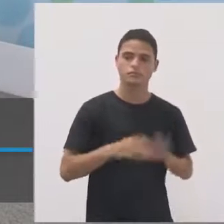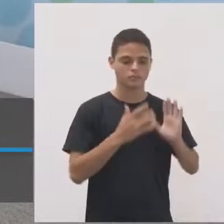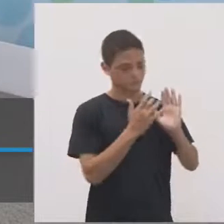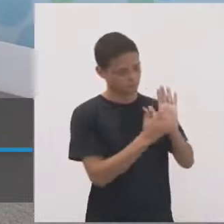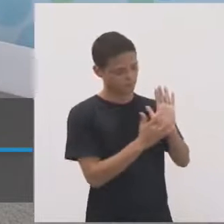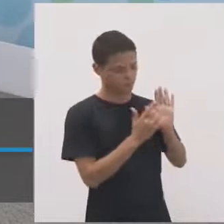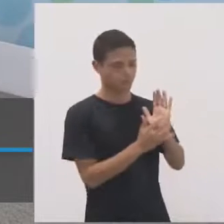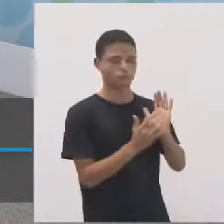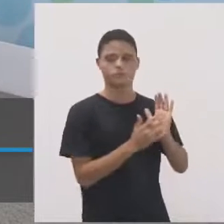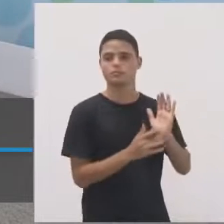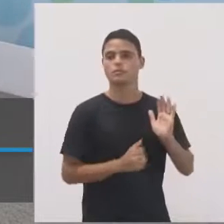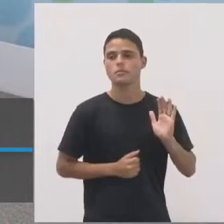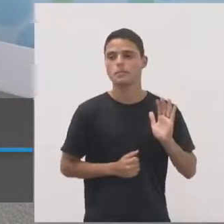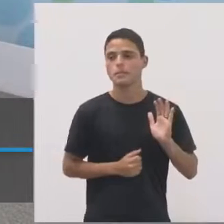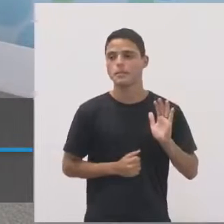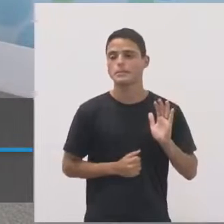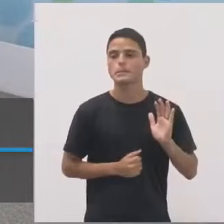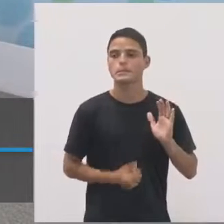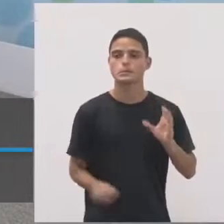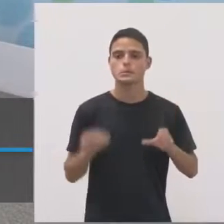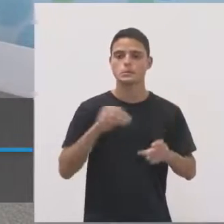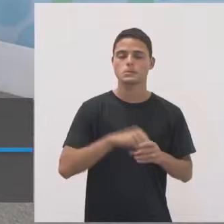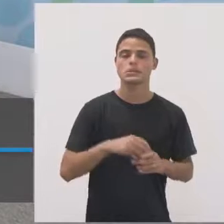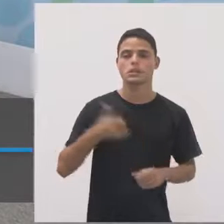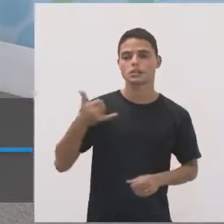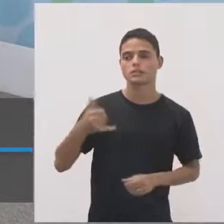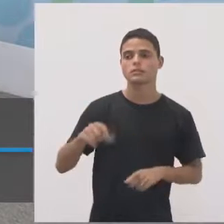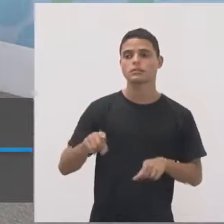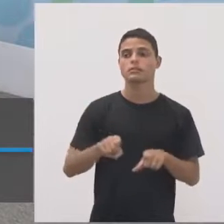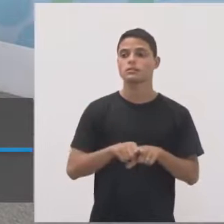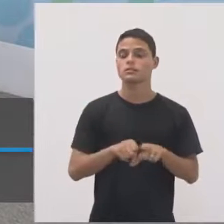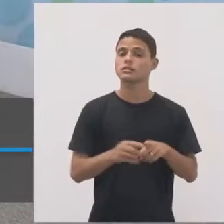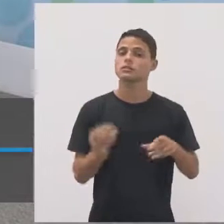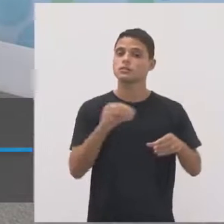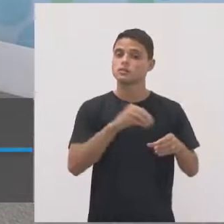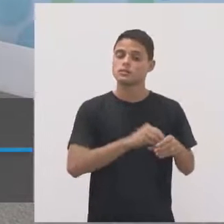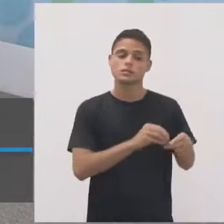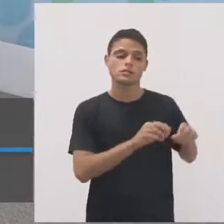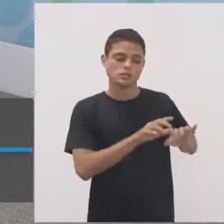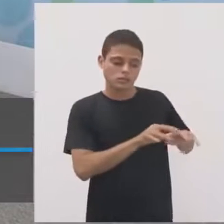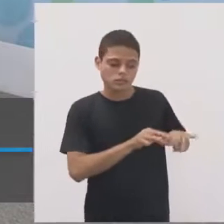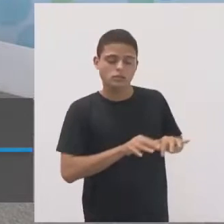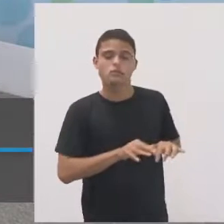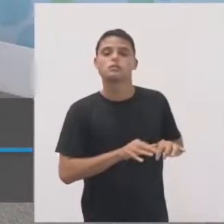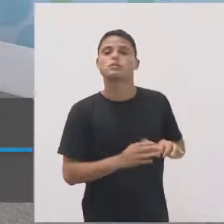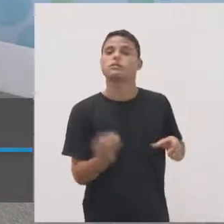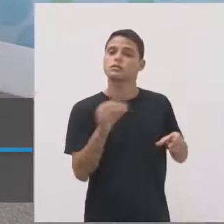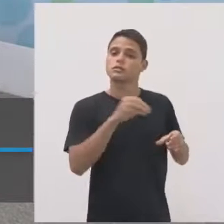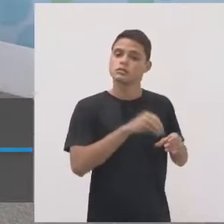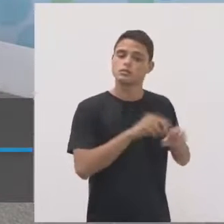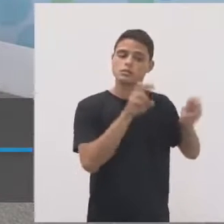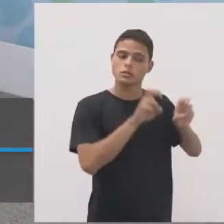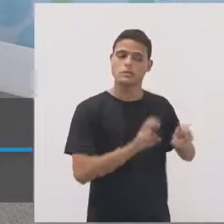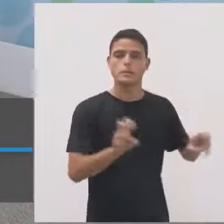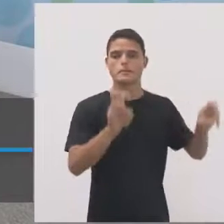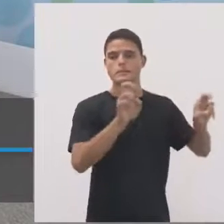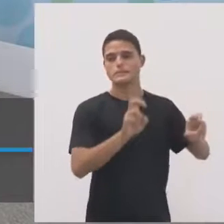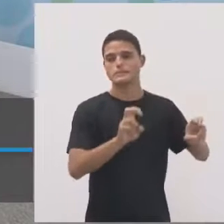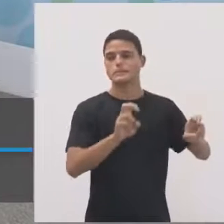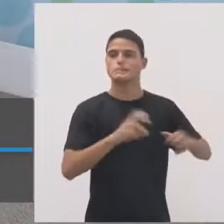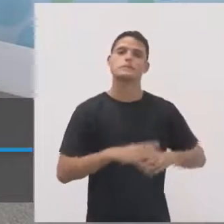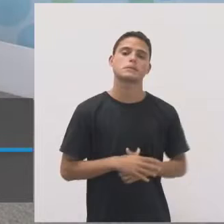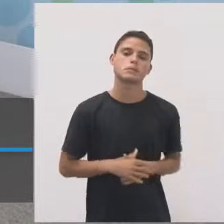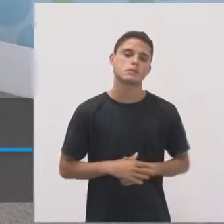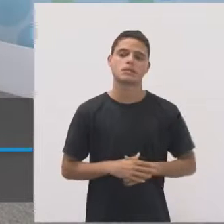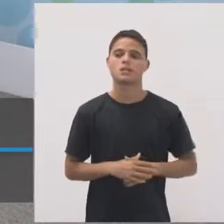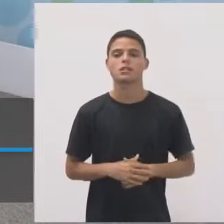que é o tablet deles, né? Dentro dos celulares e dentro dos notebooks e dos computadores também de mesa, tá? Então,